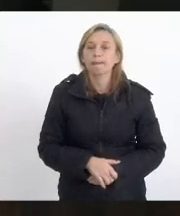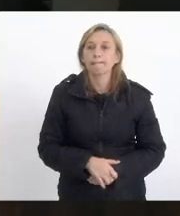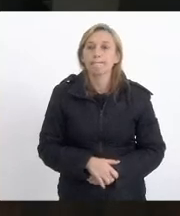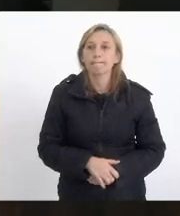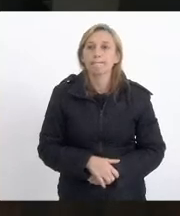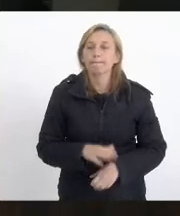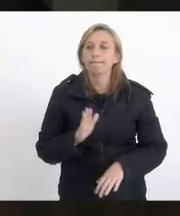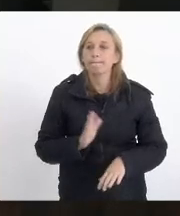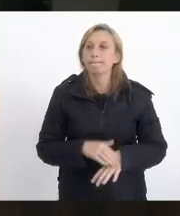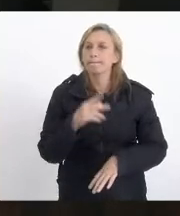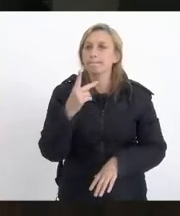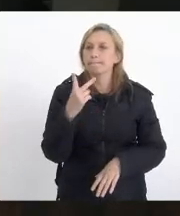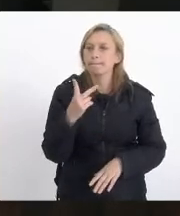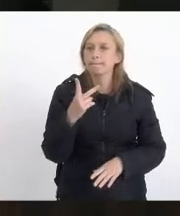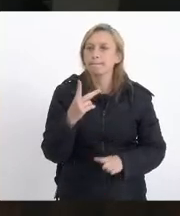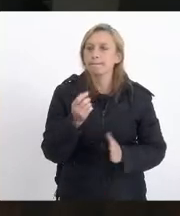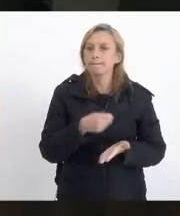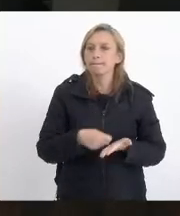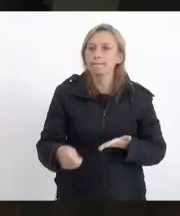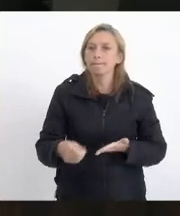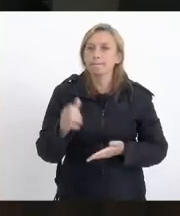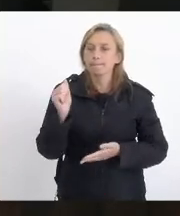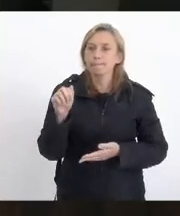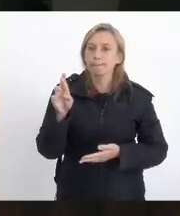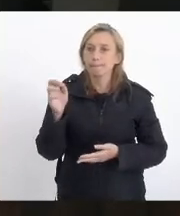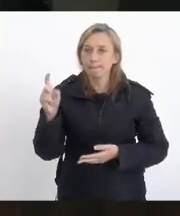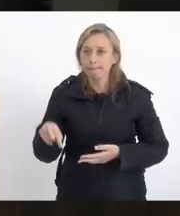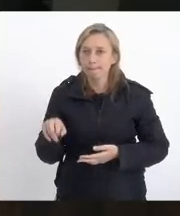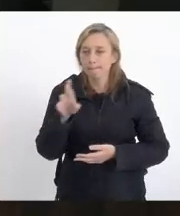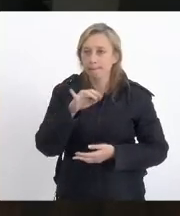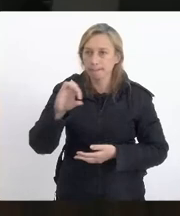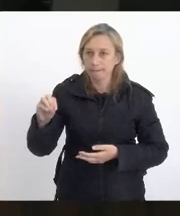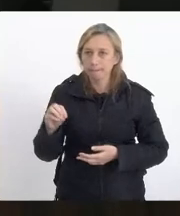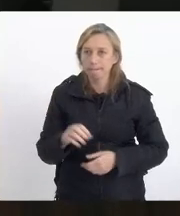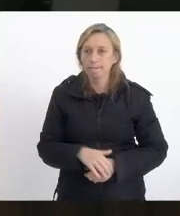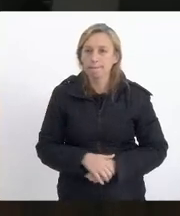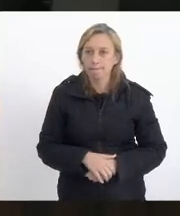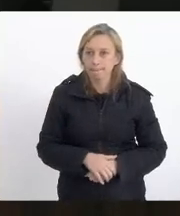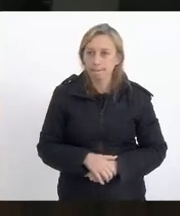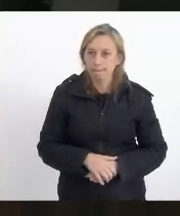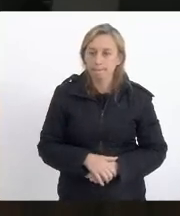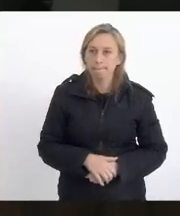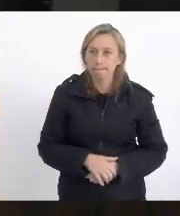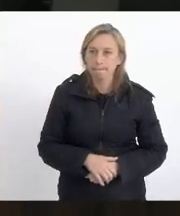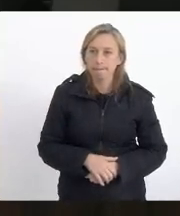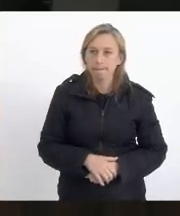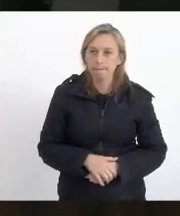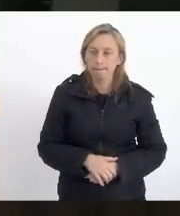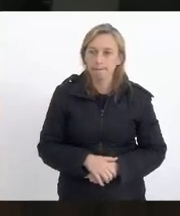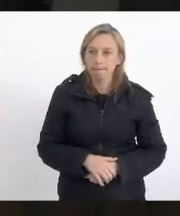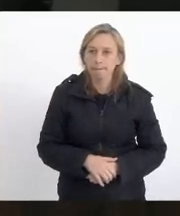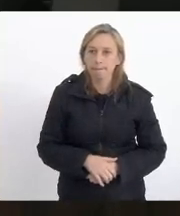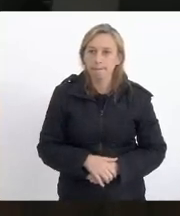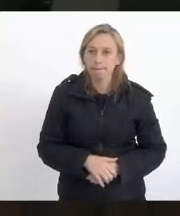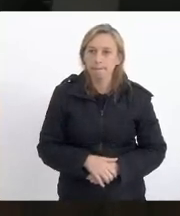Tenho mais dois inscritos. André Rios. Agora eu vou dar a palavra para os outros que se inscreveram na segunda.